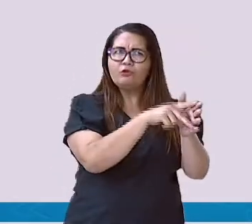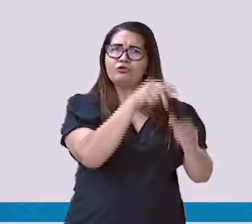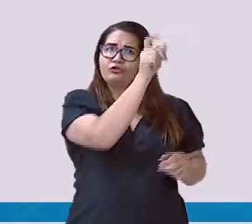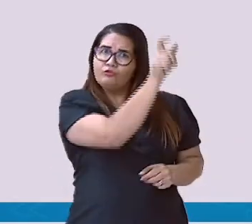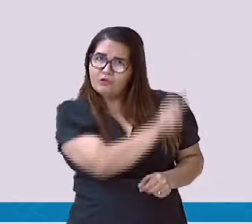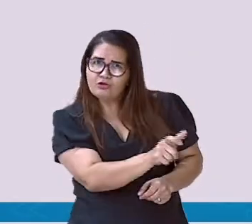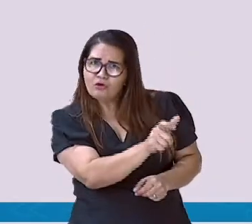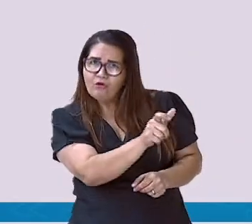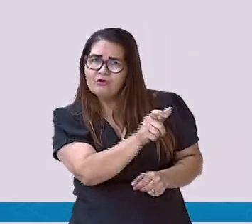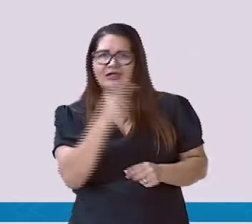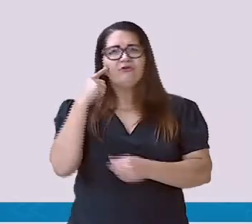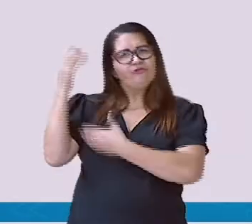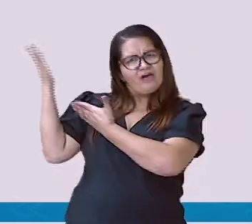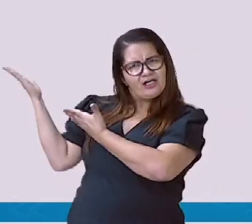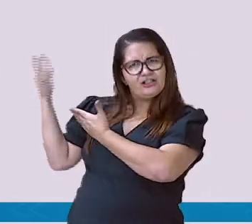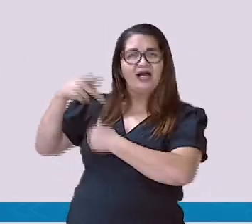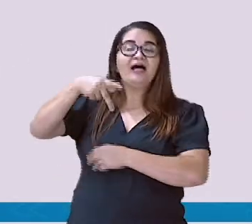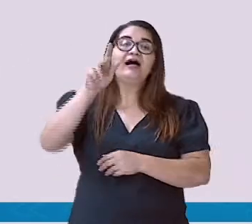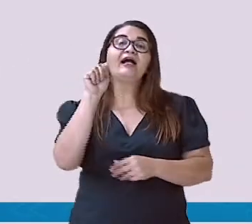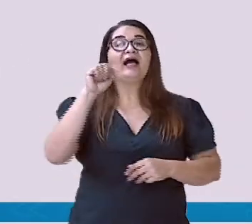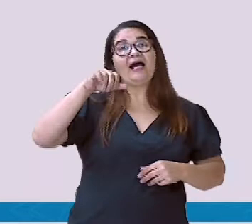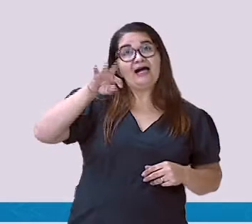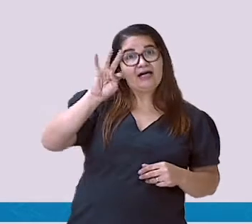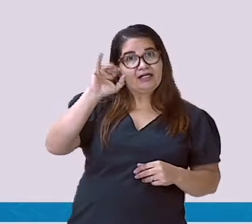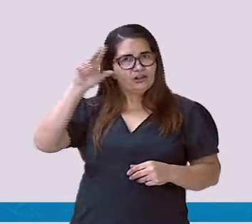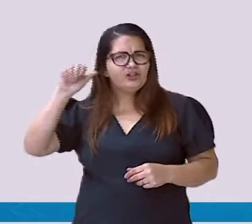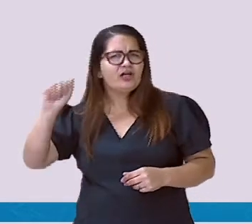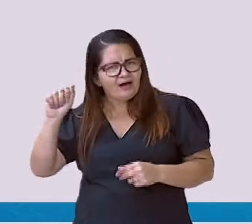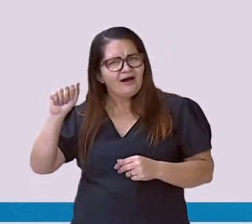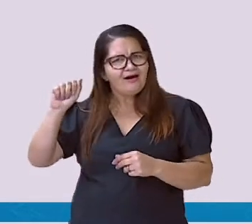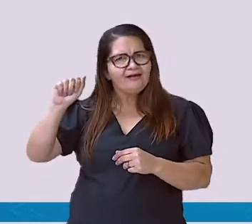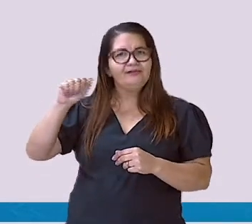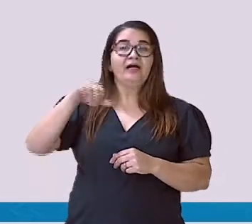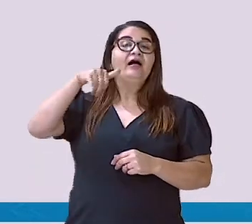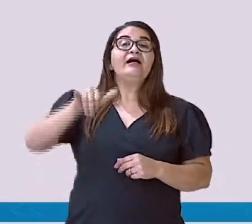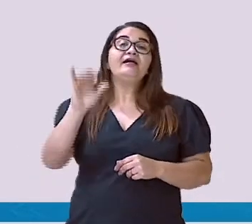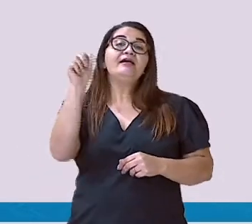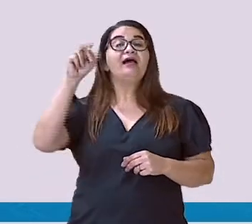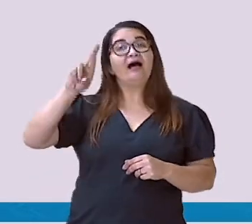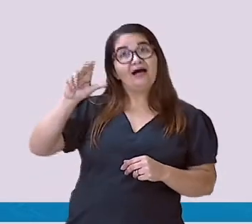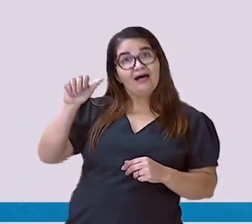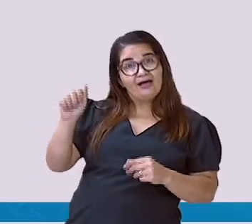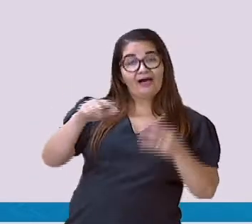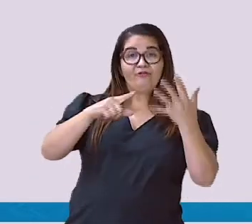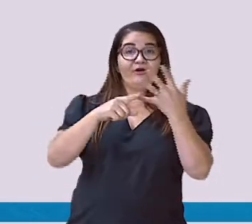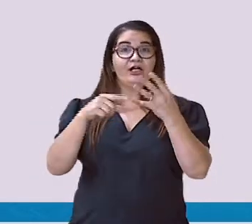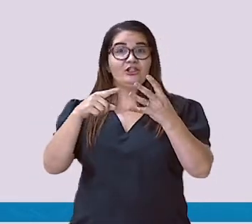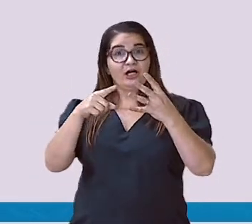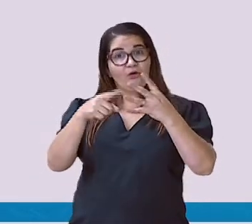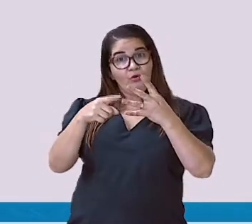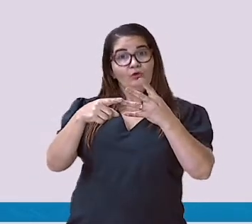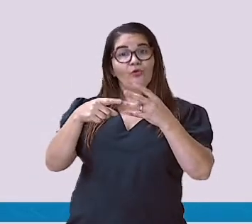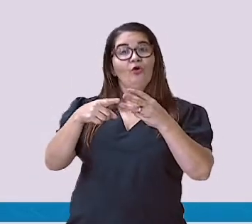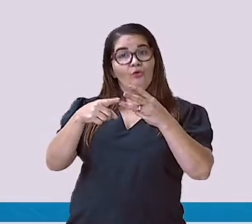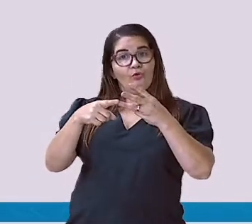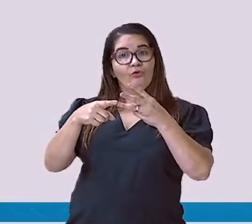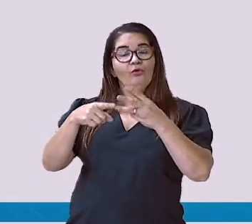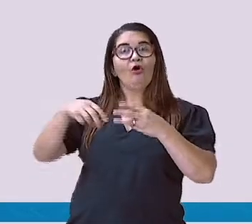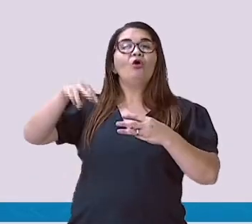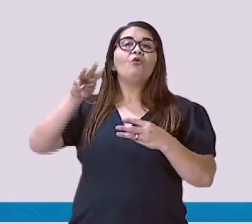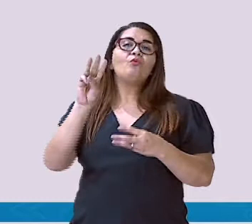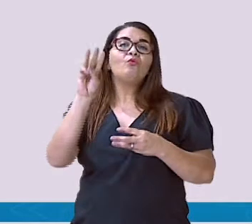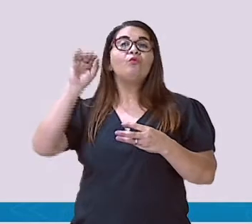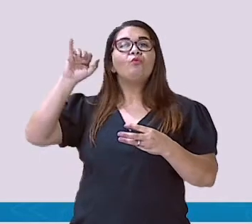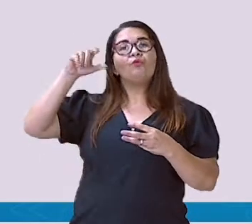temos aqui o nome Kátia, Yara e Wilson, que são usadas essas letras. Poderíamos escrever com